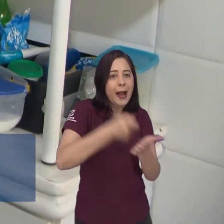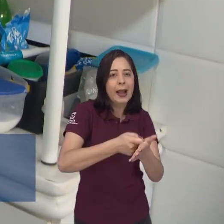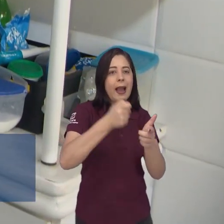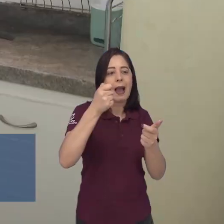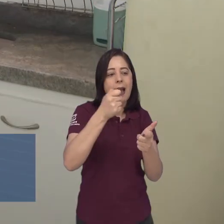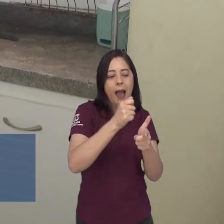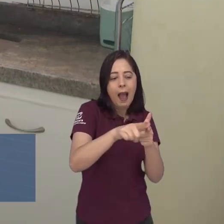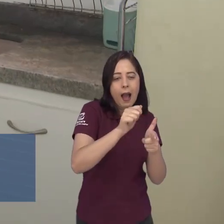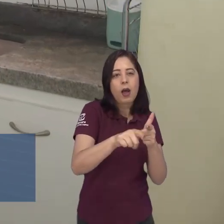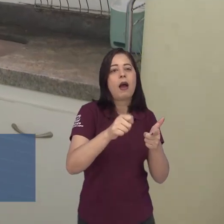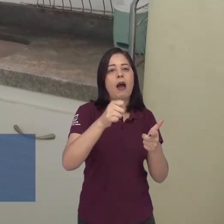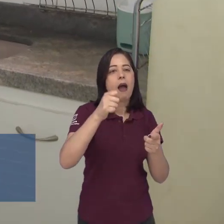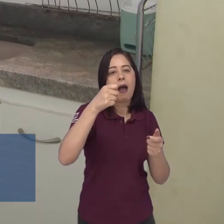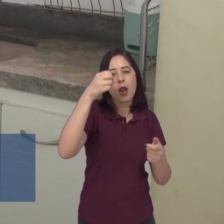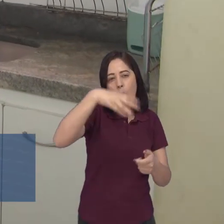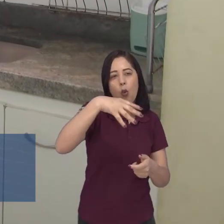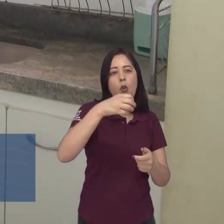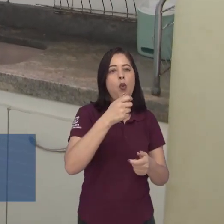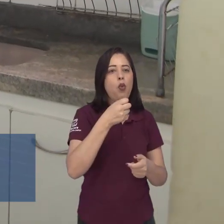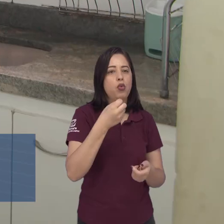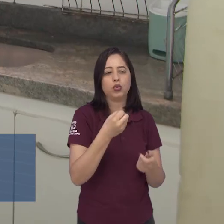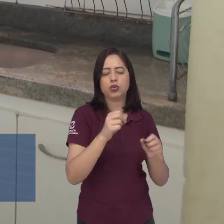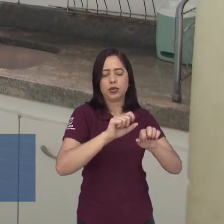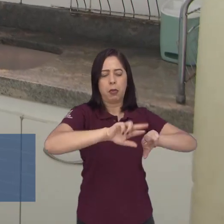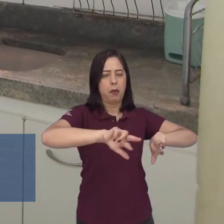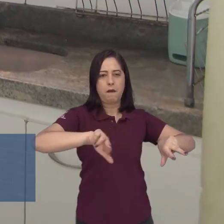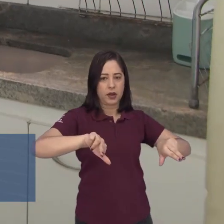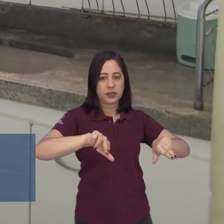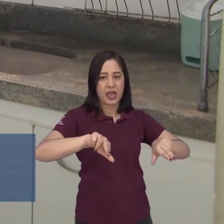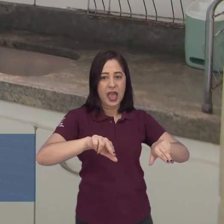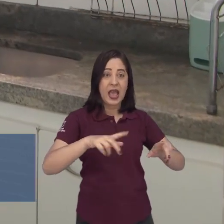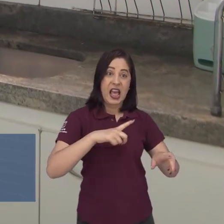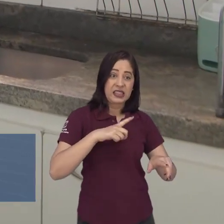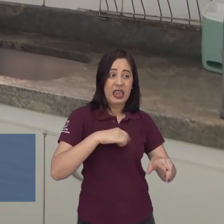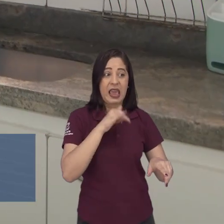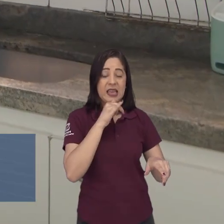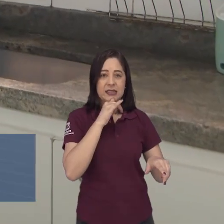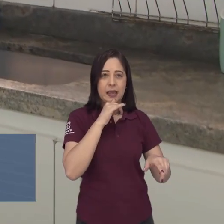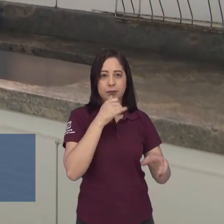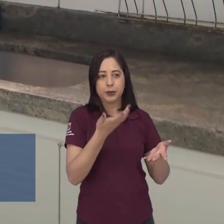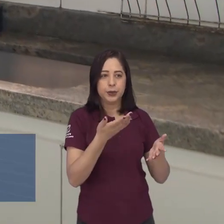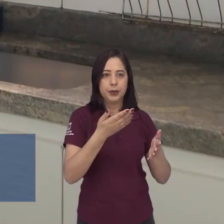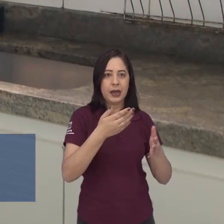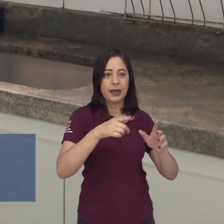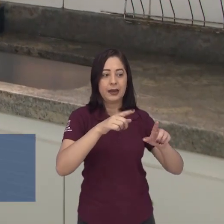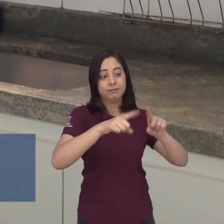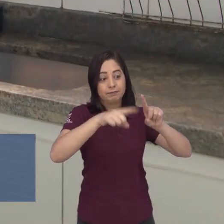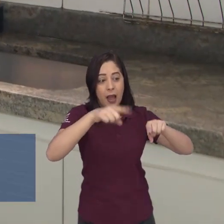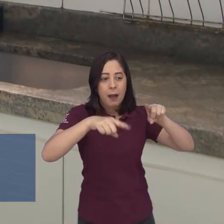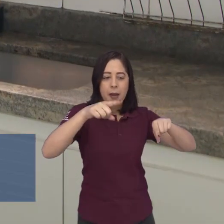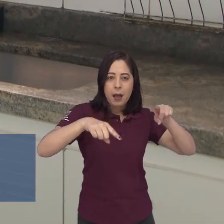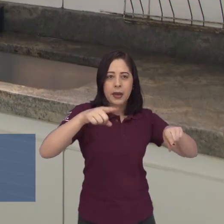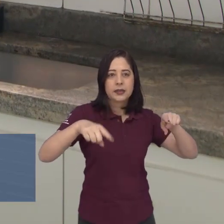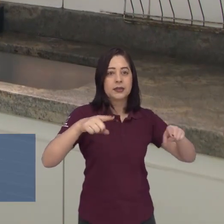para tomar conta realmente de cada pessoa que mora aqui, de cada conta? Existe uma média, assim, mais ou menos, que vocês